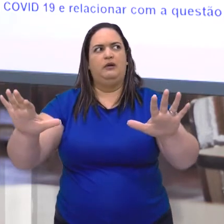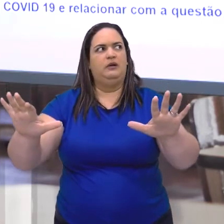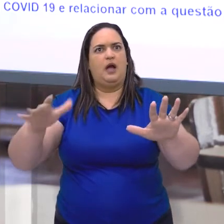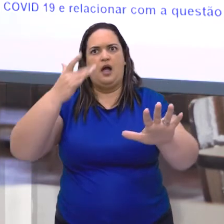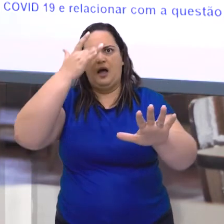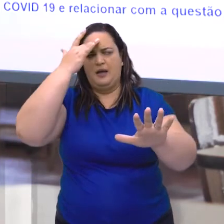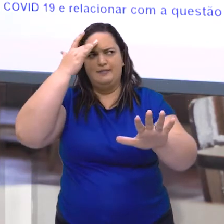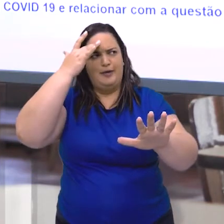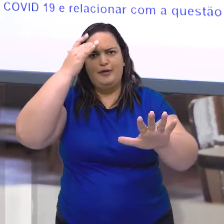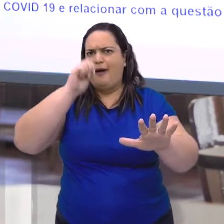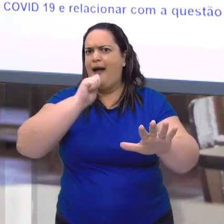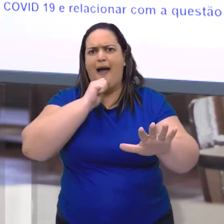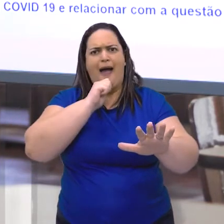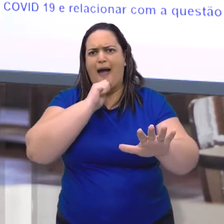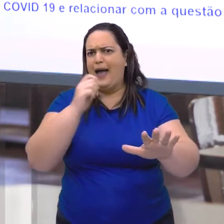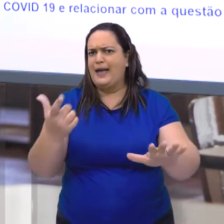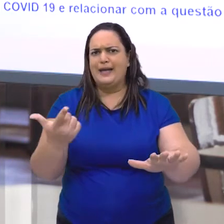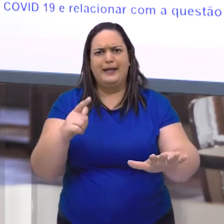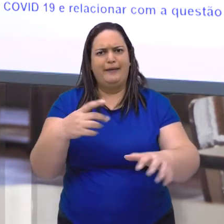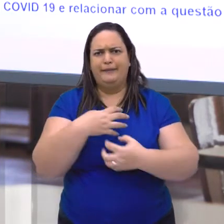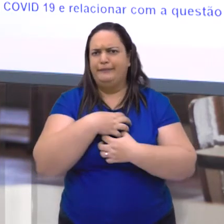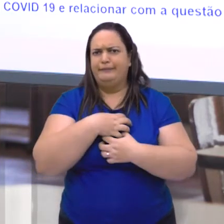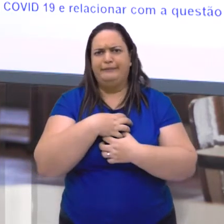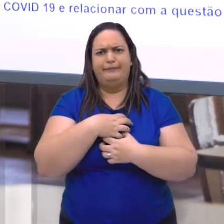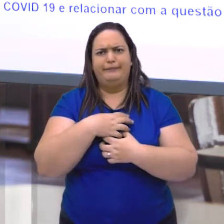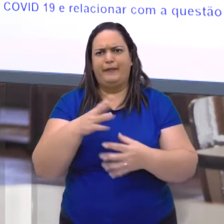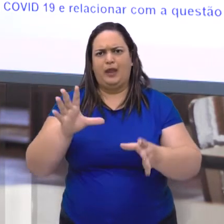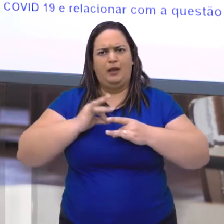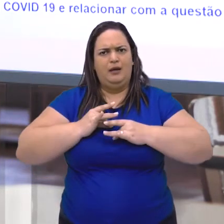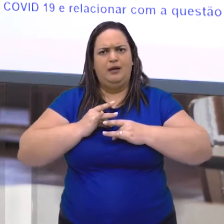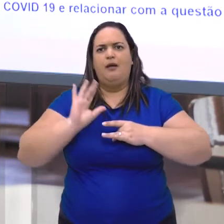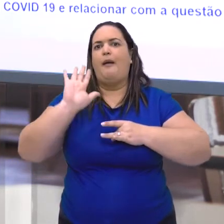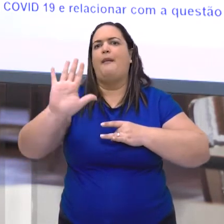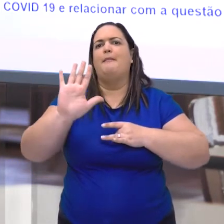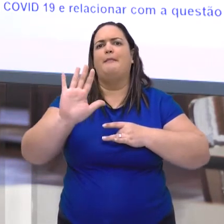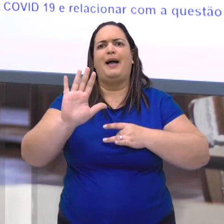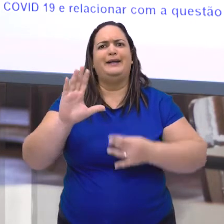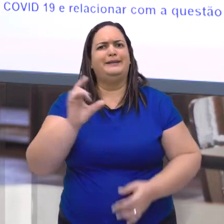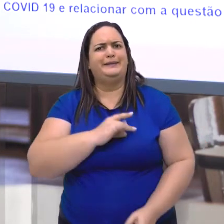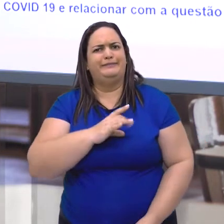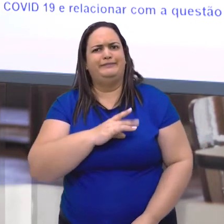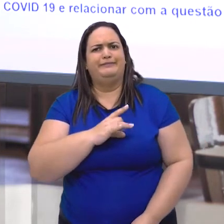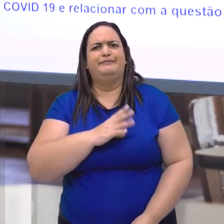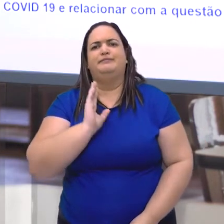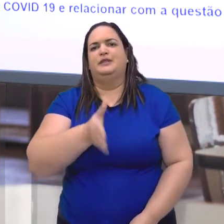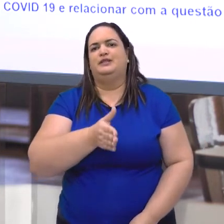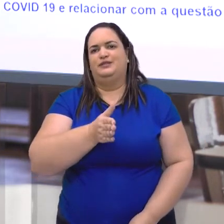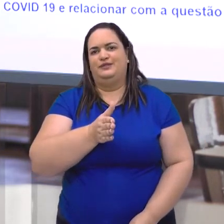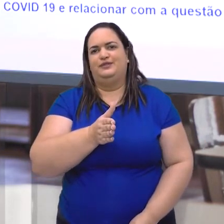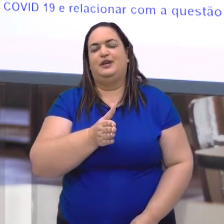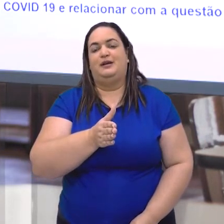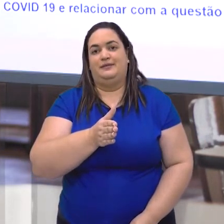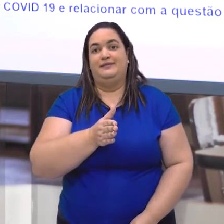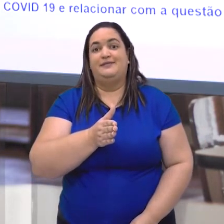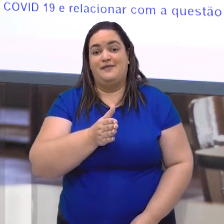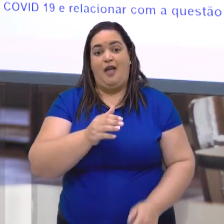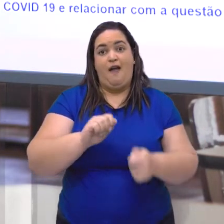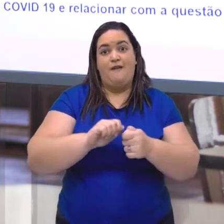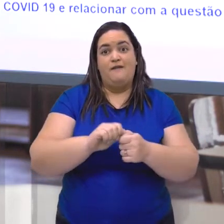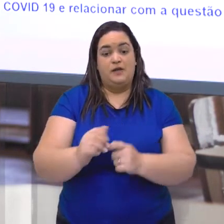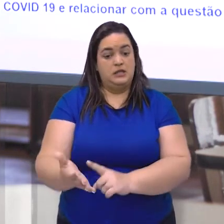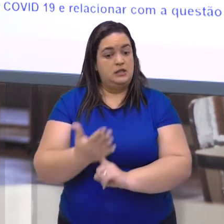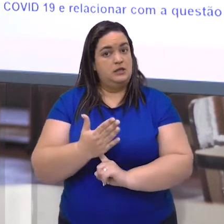a informação chegue mais rápido para que a gente fique se cuidando